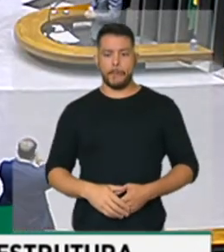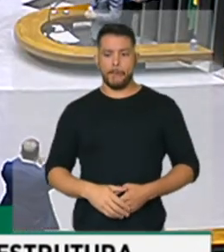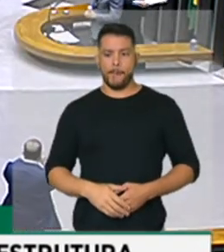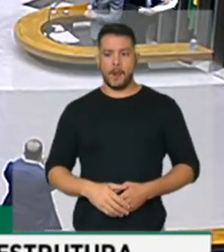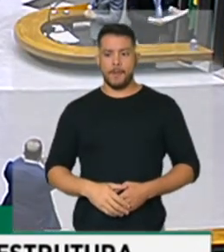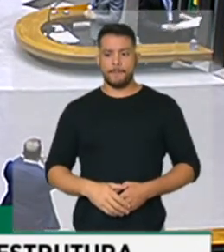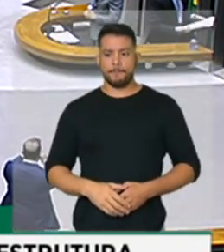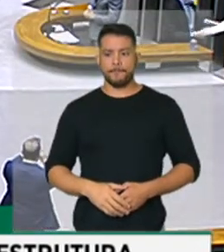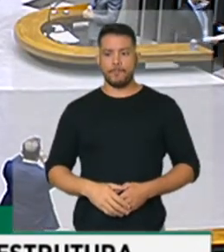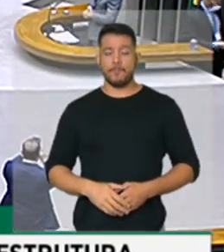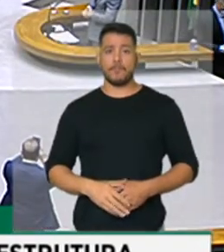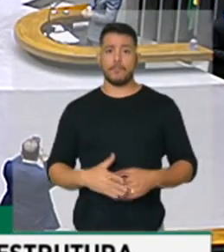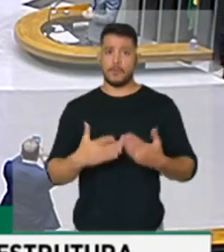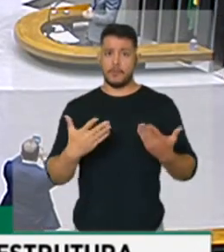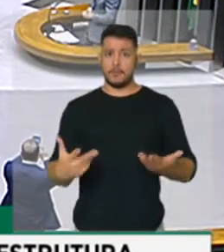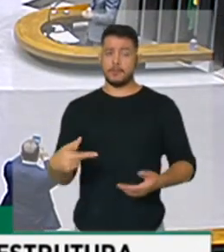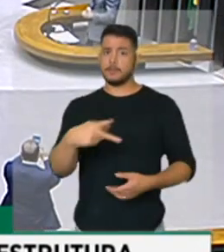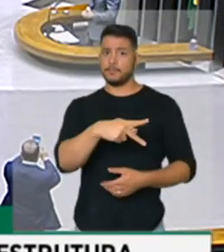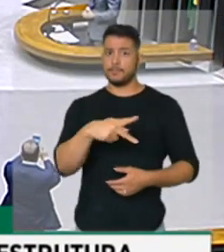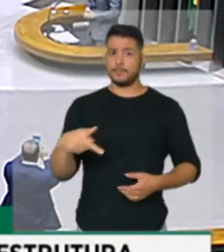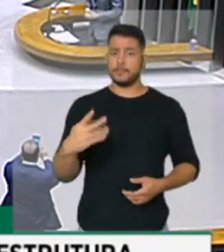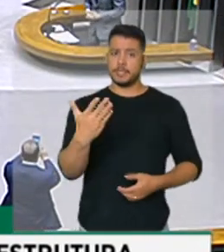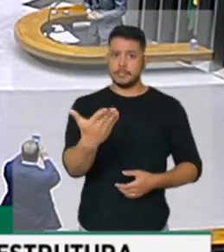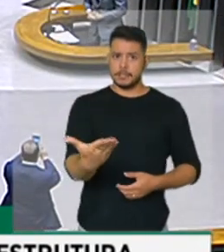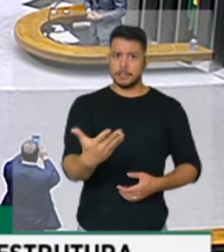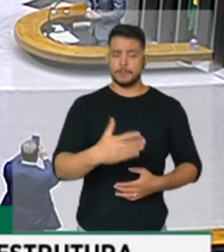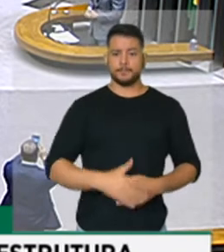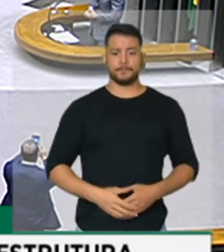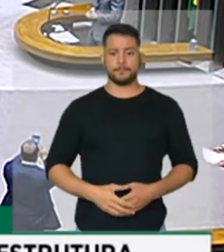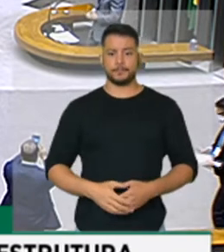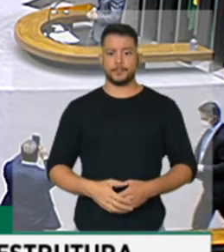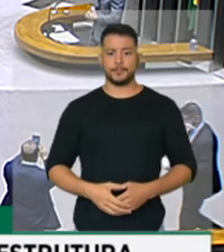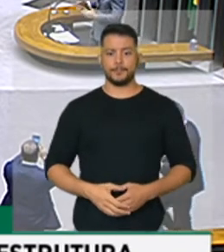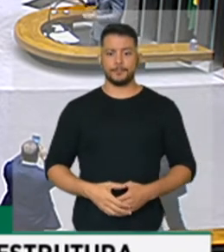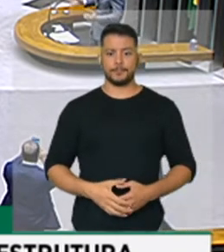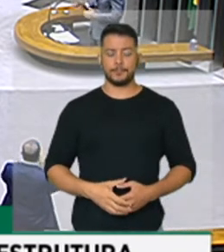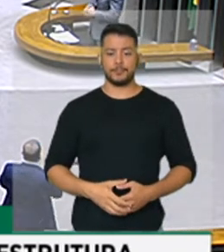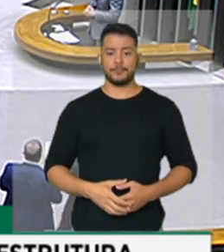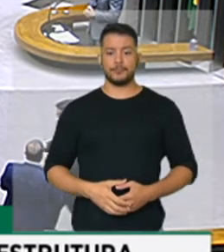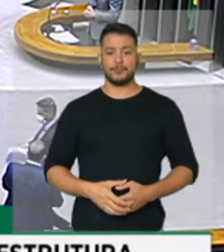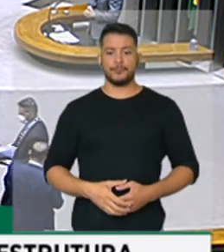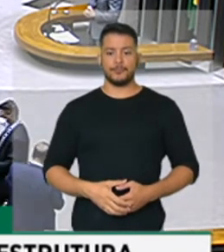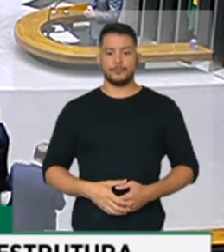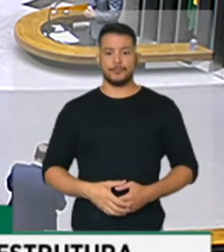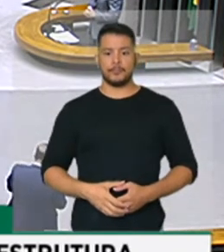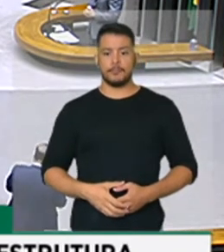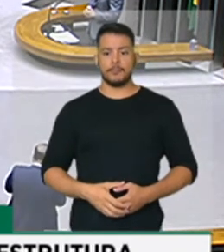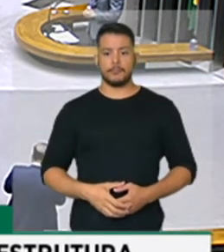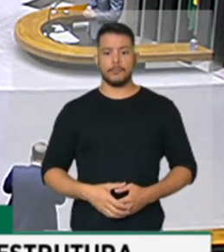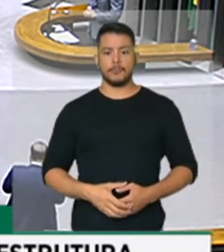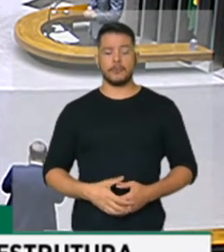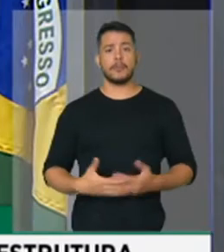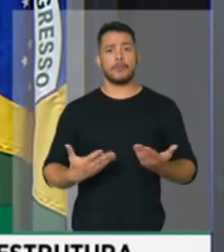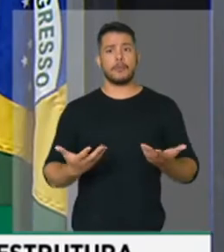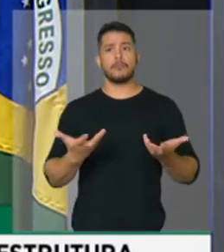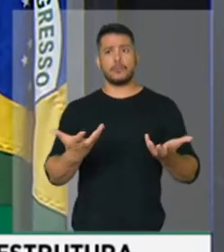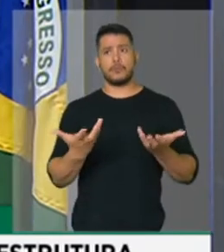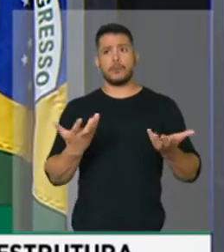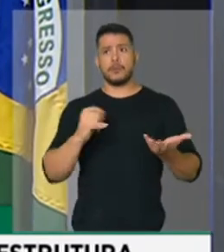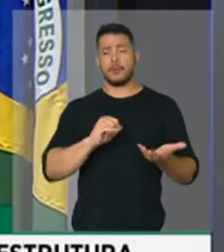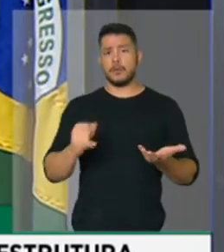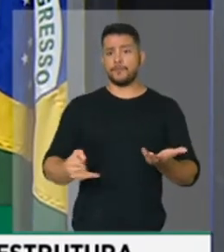Presidente Gilberto Nascimento, deputados, deputadas, antes de mais nada, parabenizar aqui o